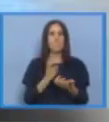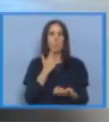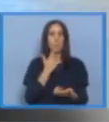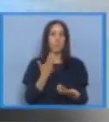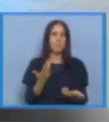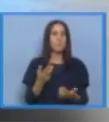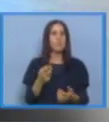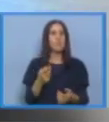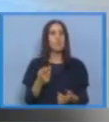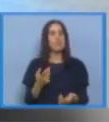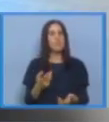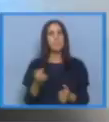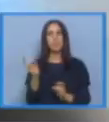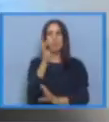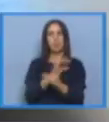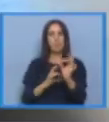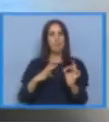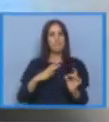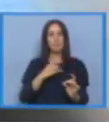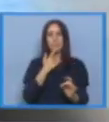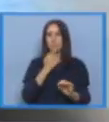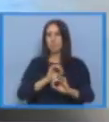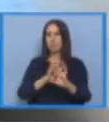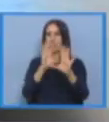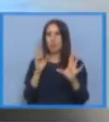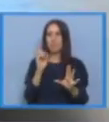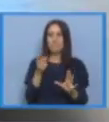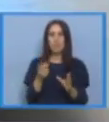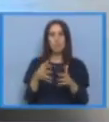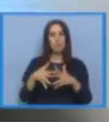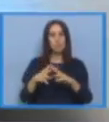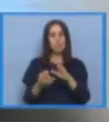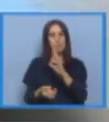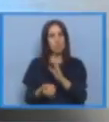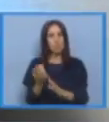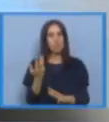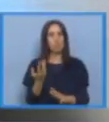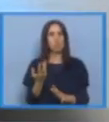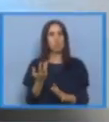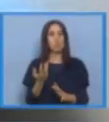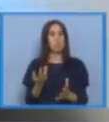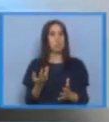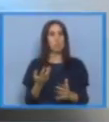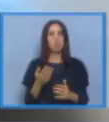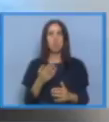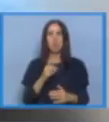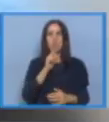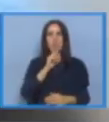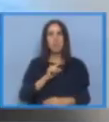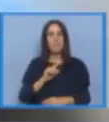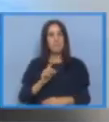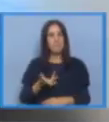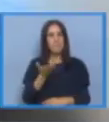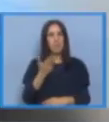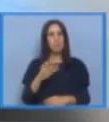enfim, a Europa percebeu claramente que tem que criar uma estrutura mais capaz e